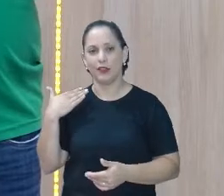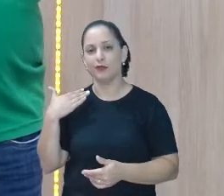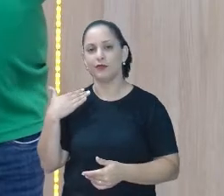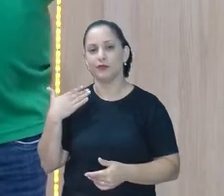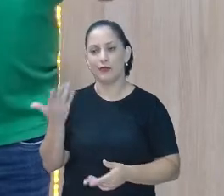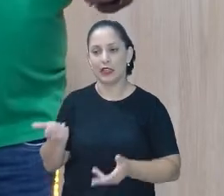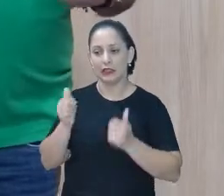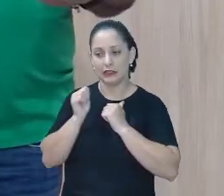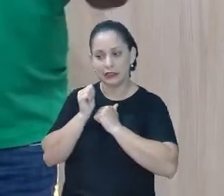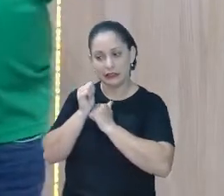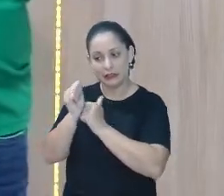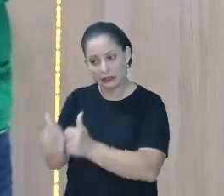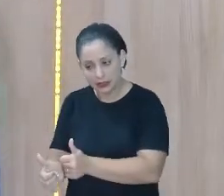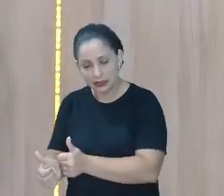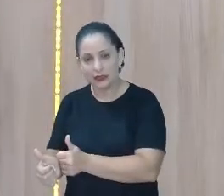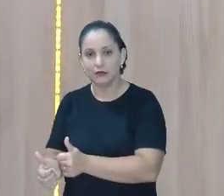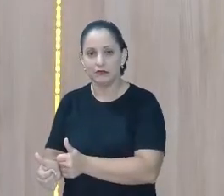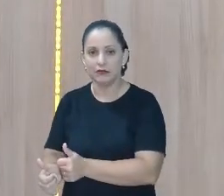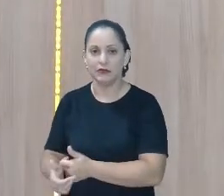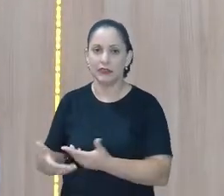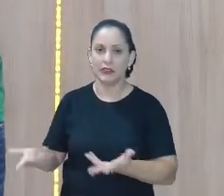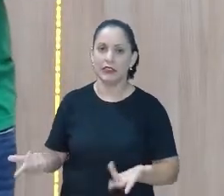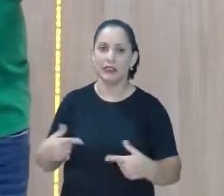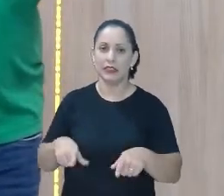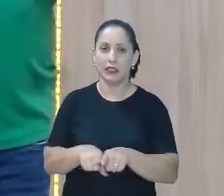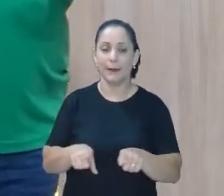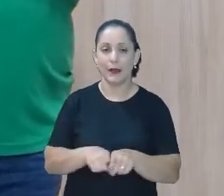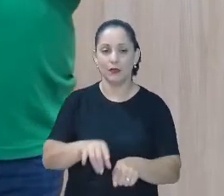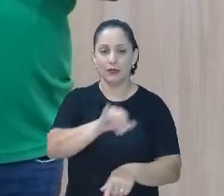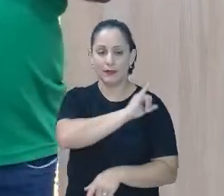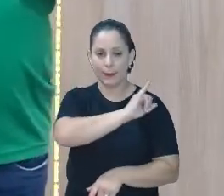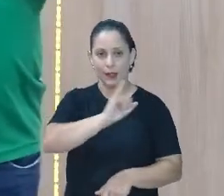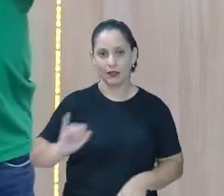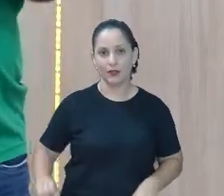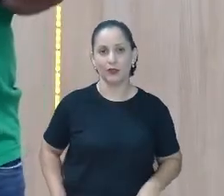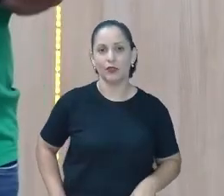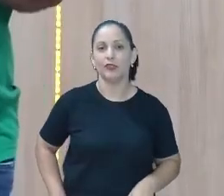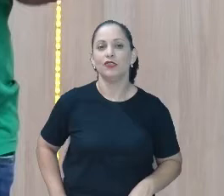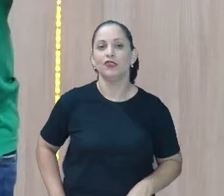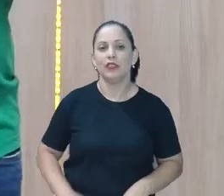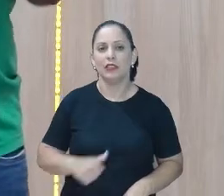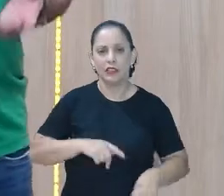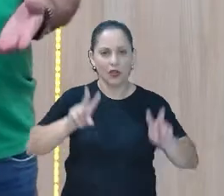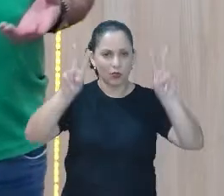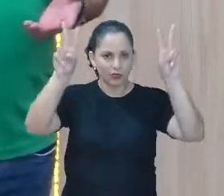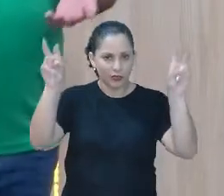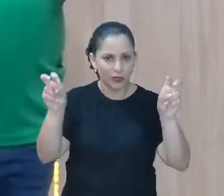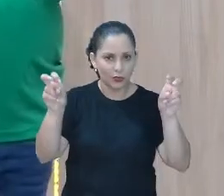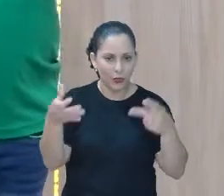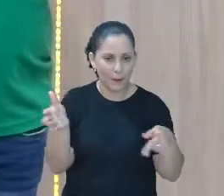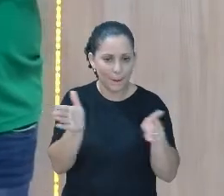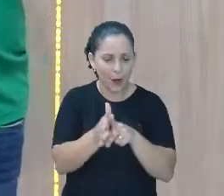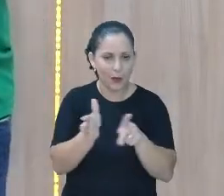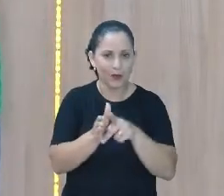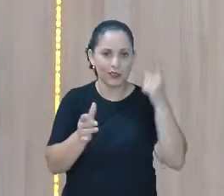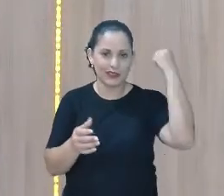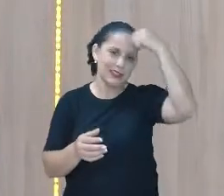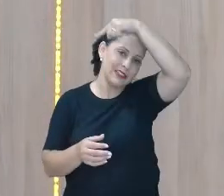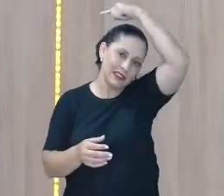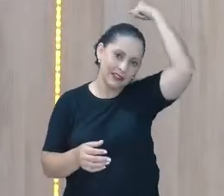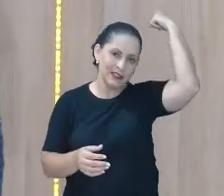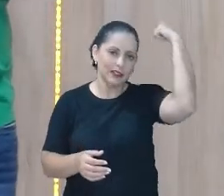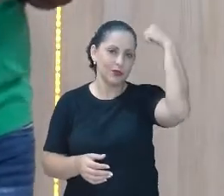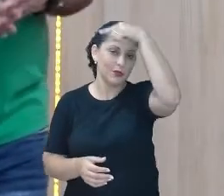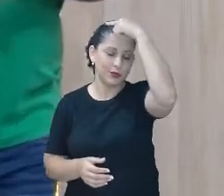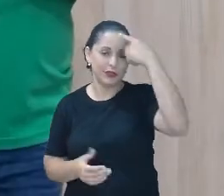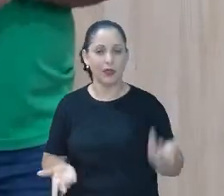e devido ao fato, né, de que os imperadores eles tinham esse título de Augusto, ou seja, de divino, os cristãos se negavam